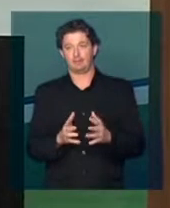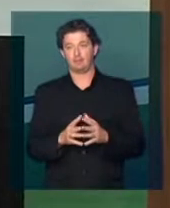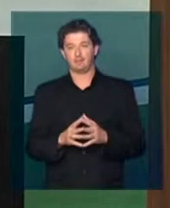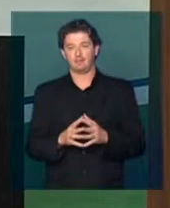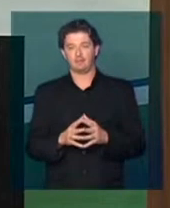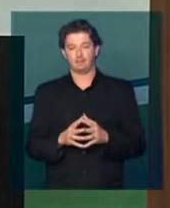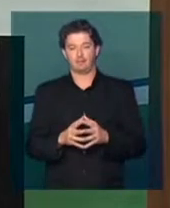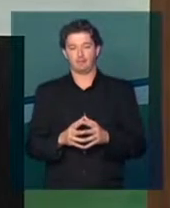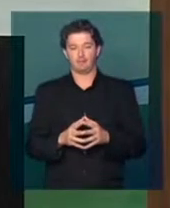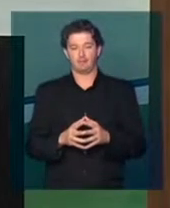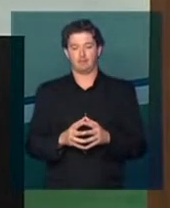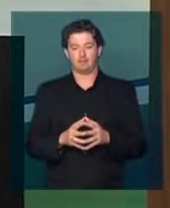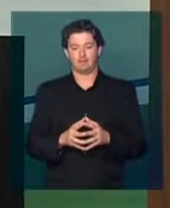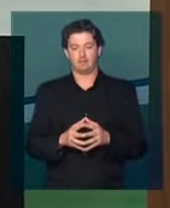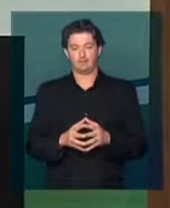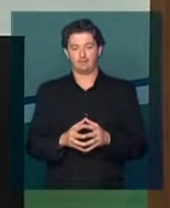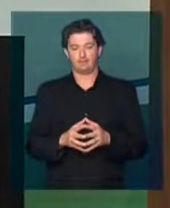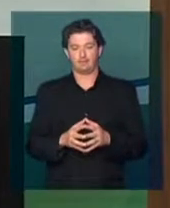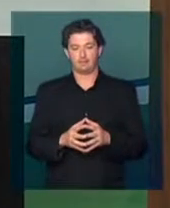queremos simplesmente discutir